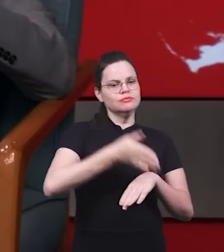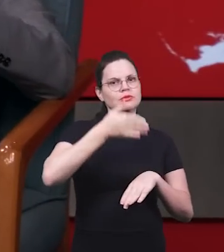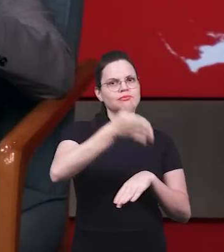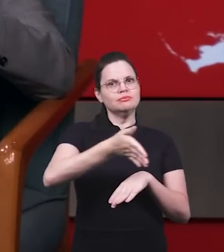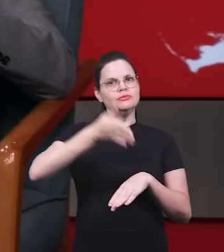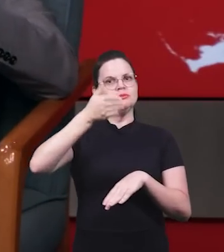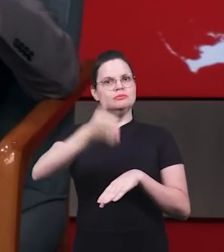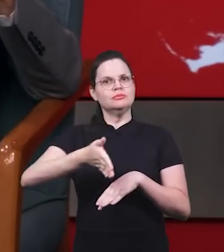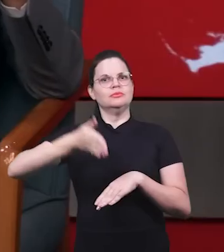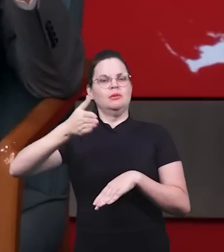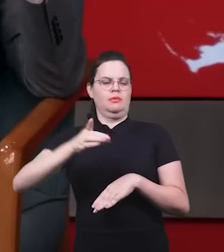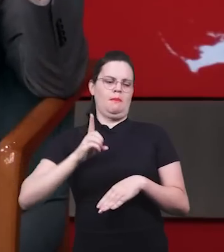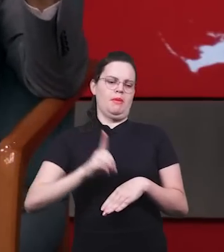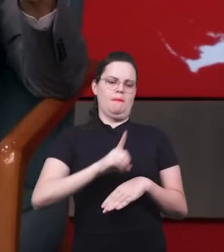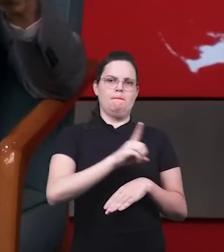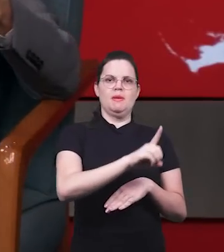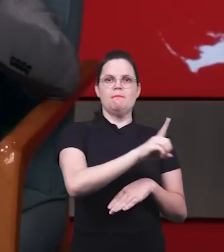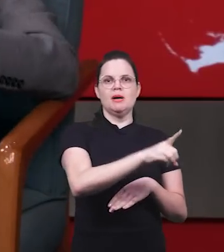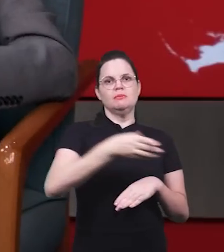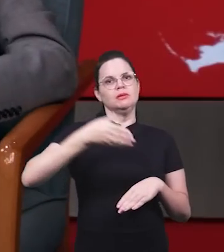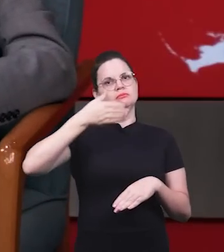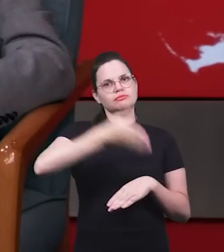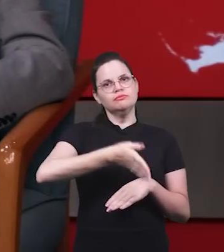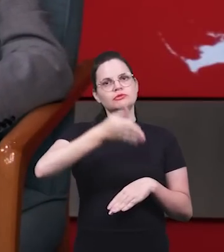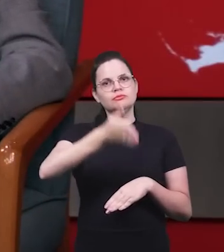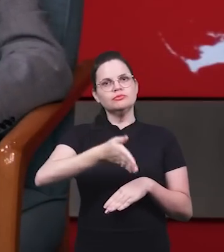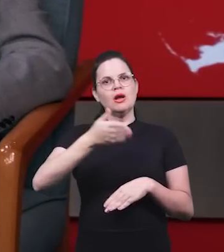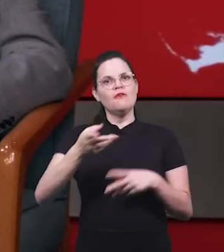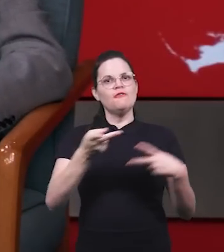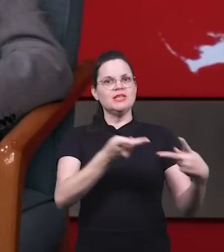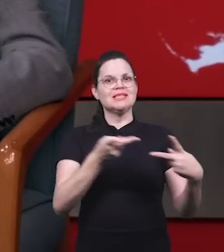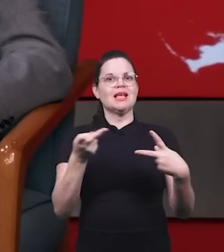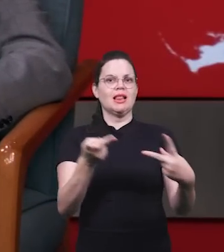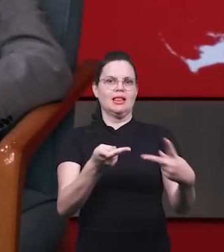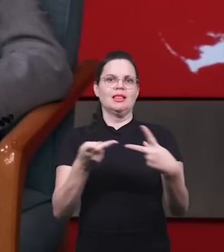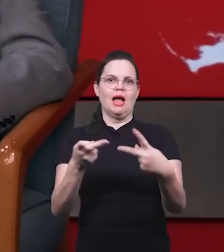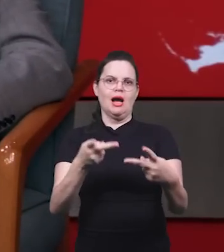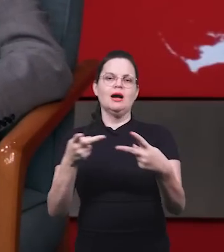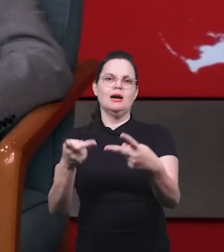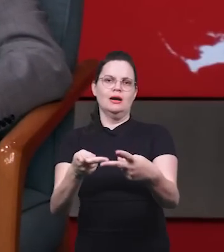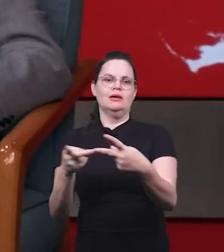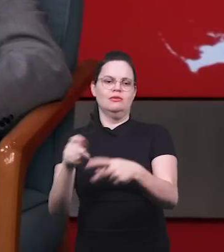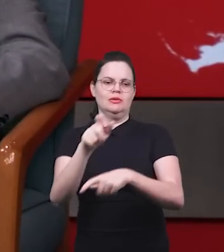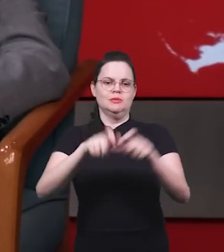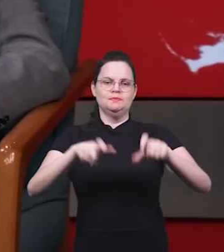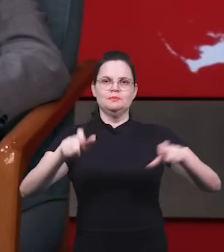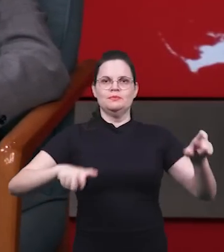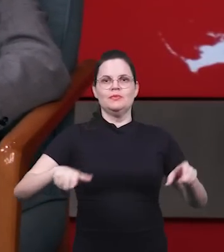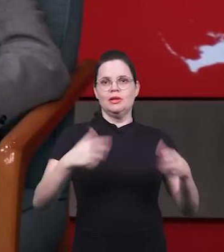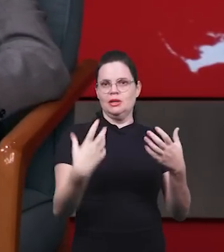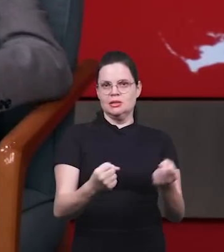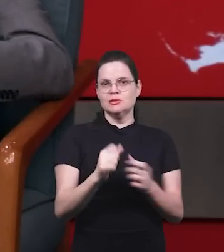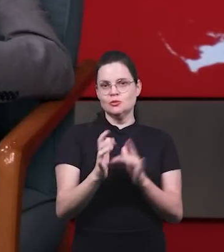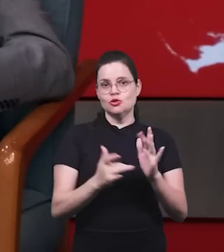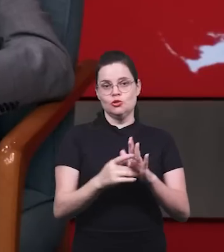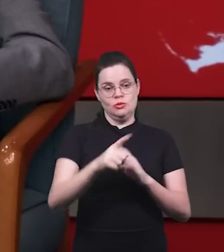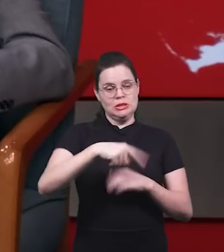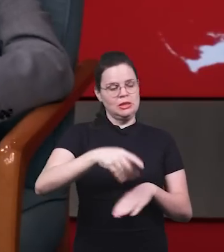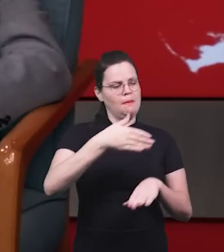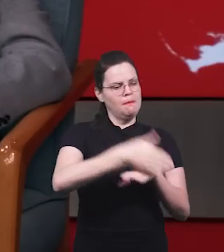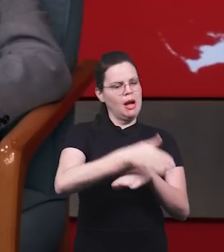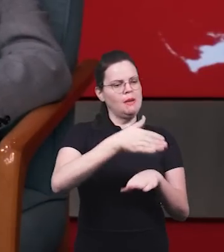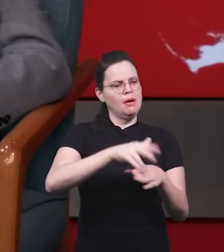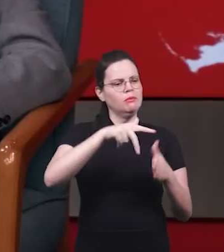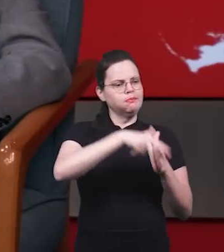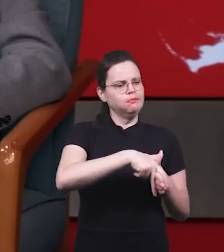suas viagens, nas suas andanças, ele visitava as comunidades daqueles que haviam se convertido,